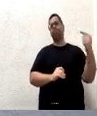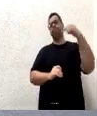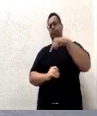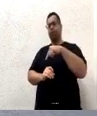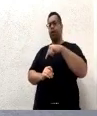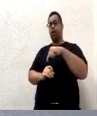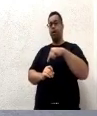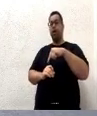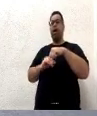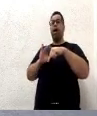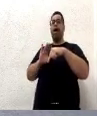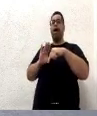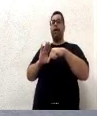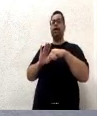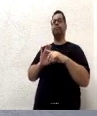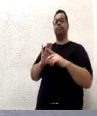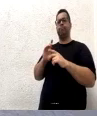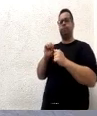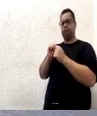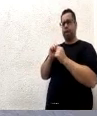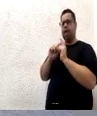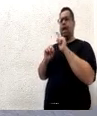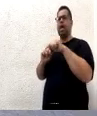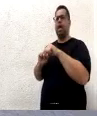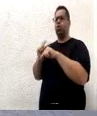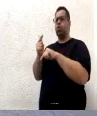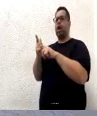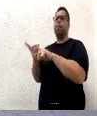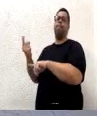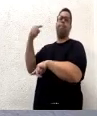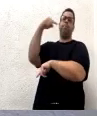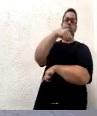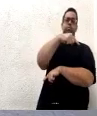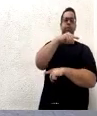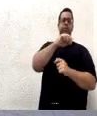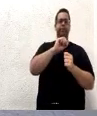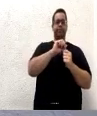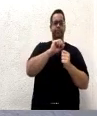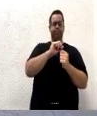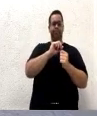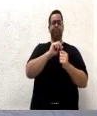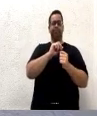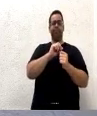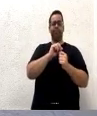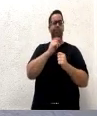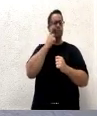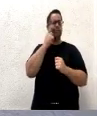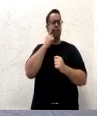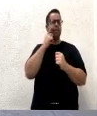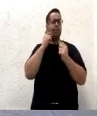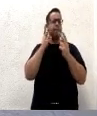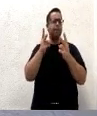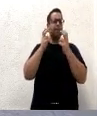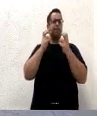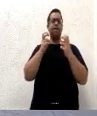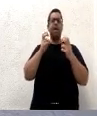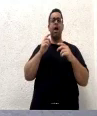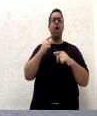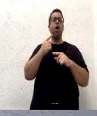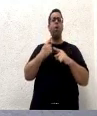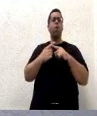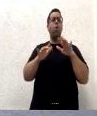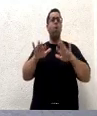avaliação. Deu positivo, vai passar com o médico. Está precisando hidratar? Pode ser hidratado na unidade. Ah, Kelly, vamos me dar soro via